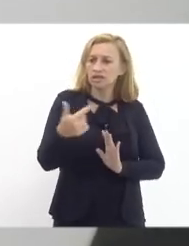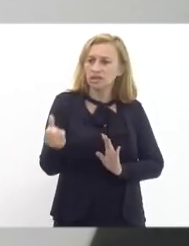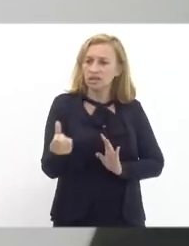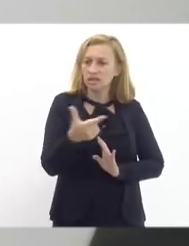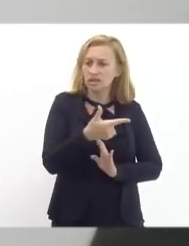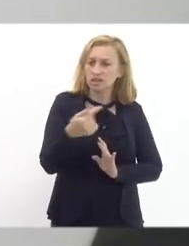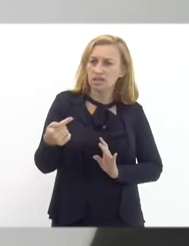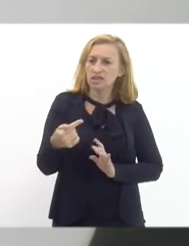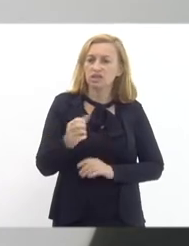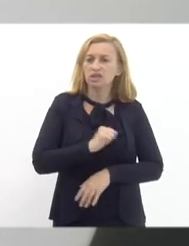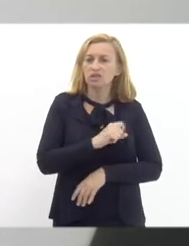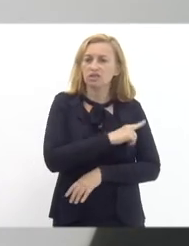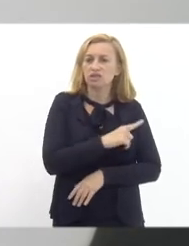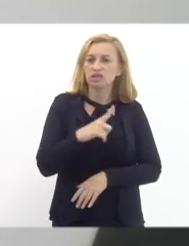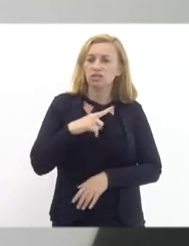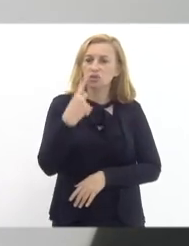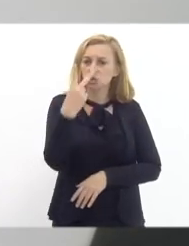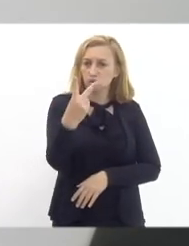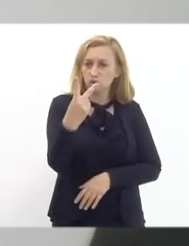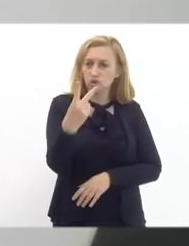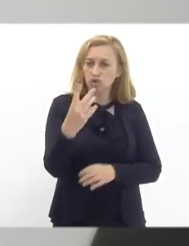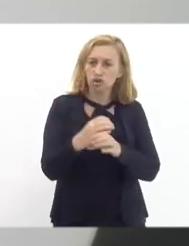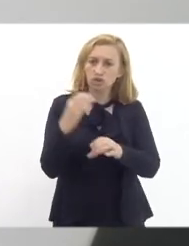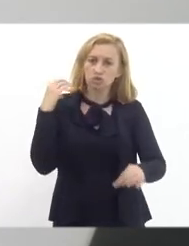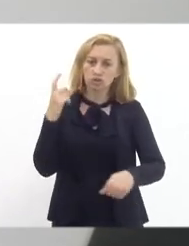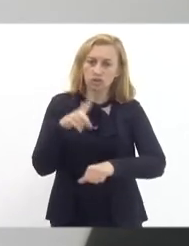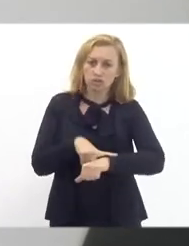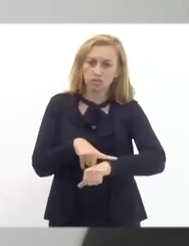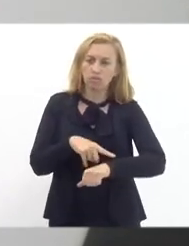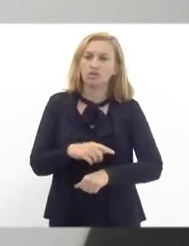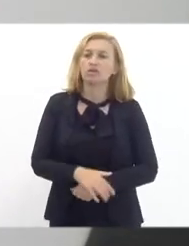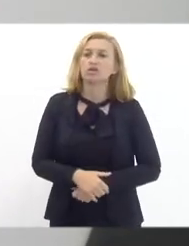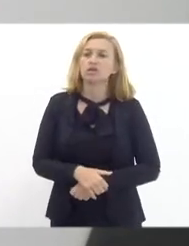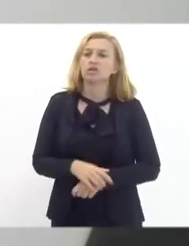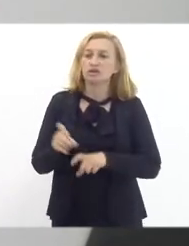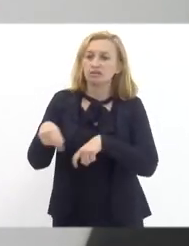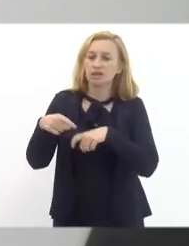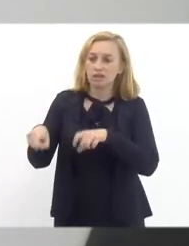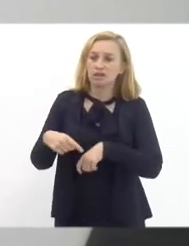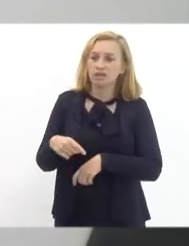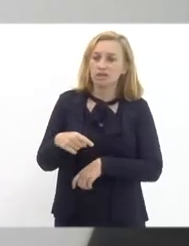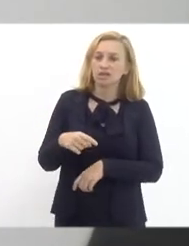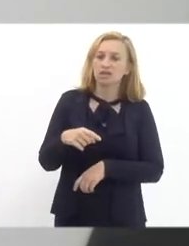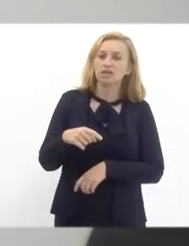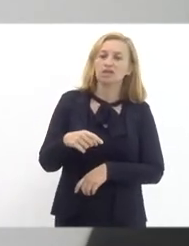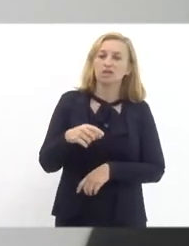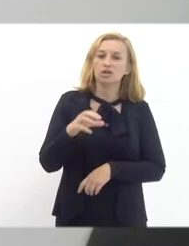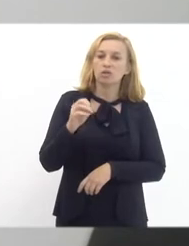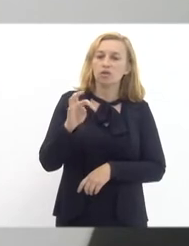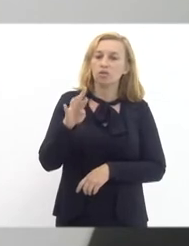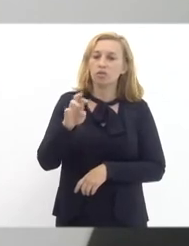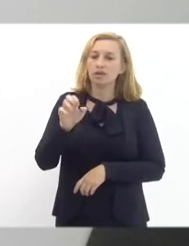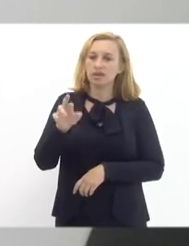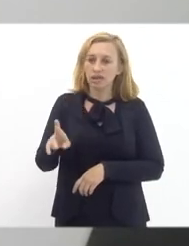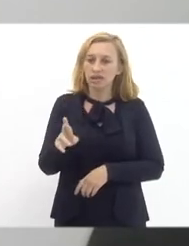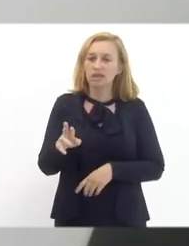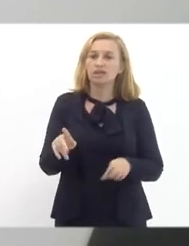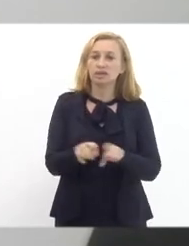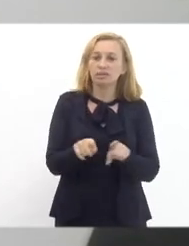temos dois exemplares de arquitetura colonial desse momento, a Fazenda Colubandê e a Capela da Luz.